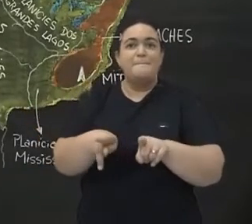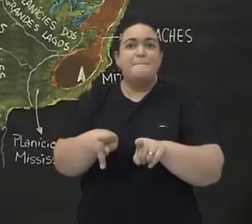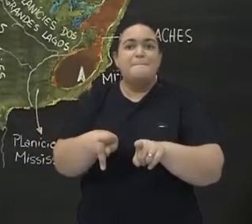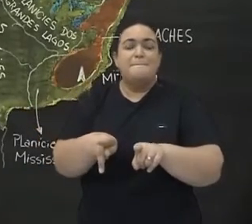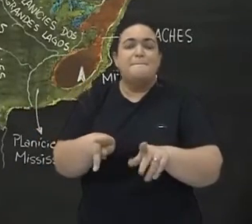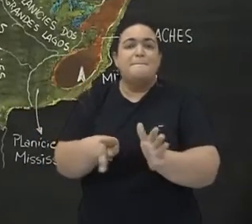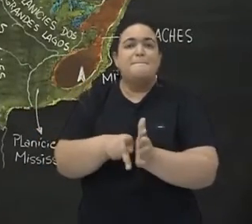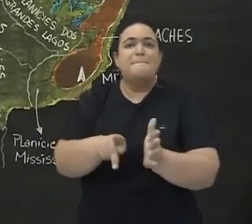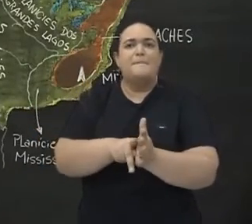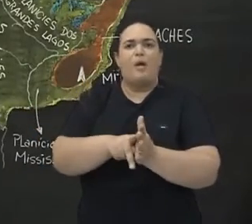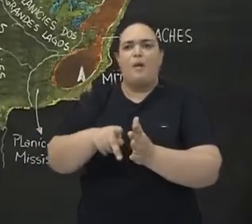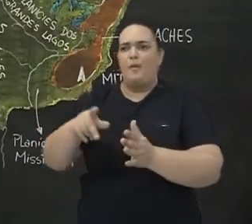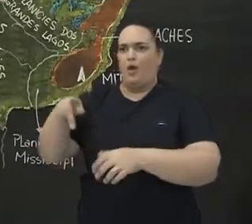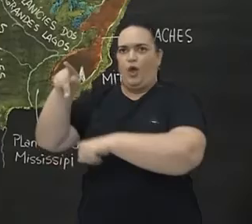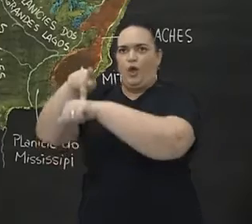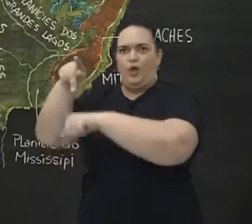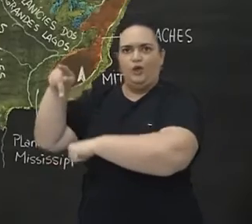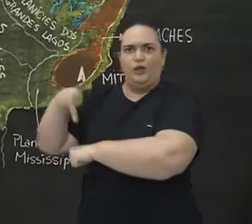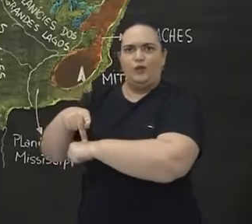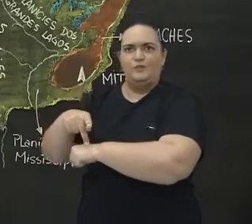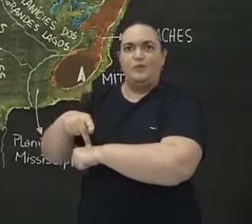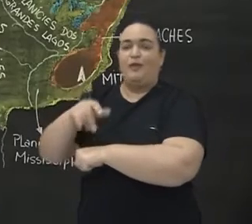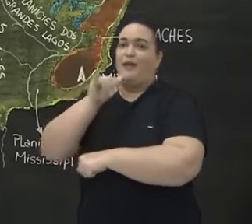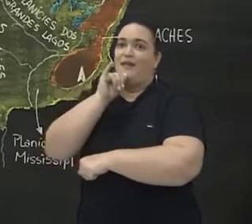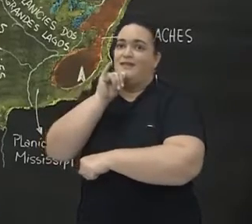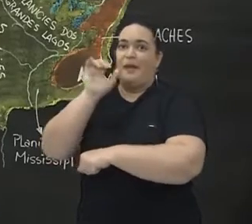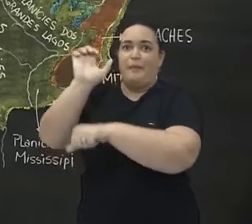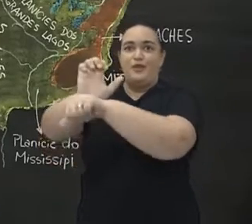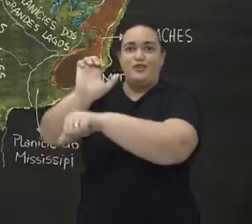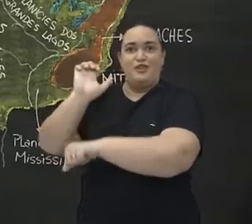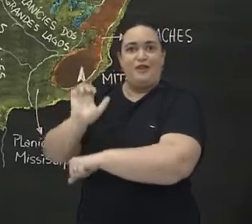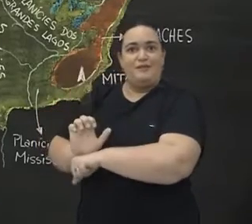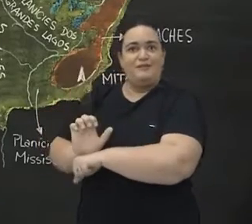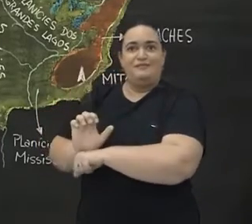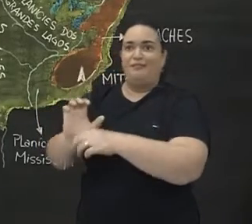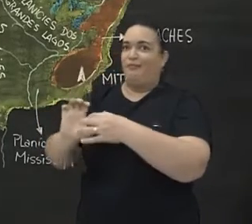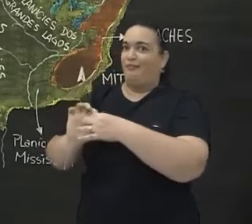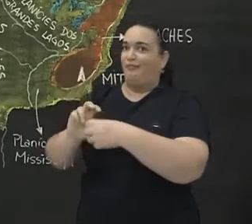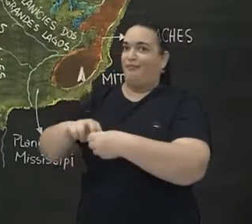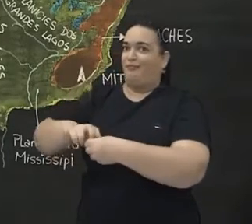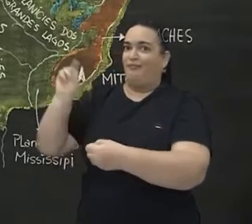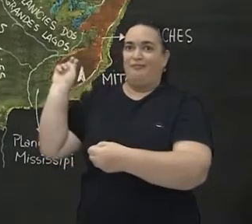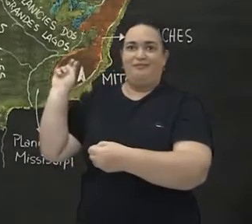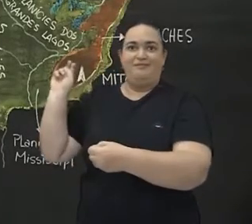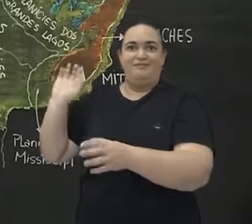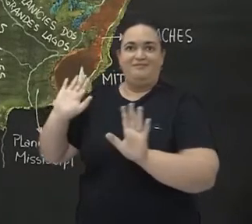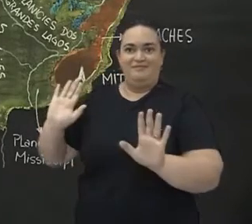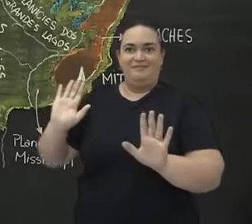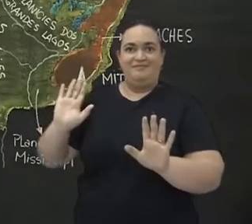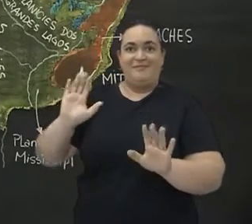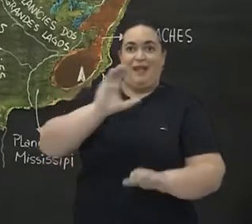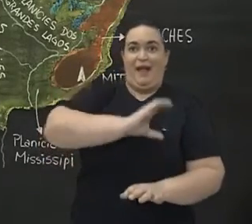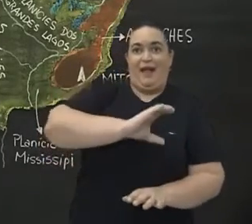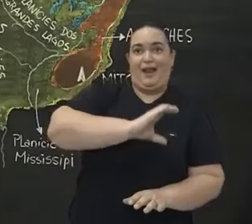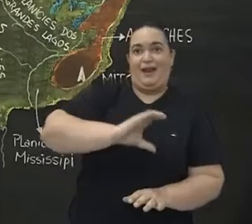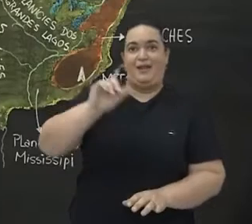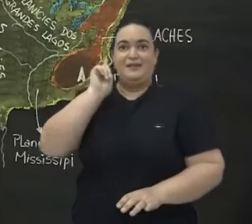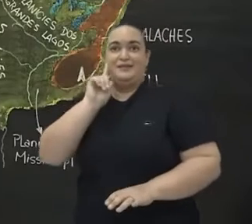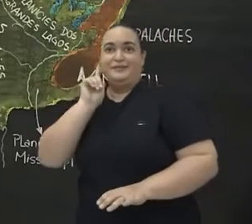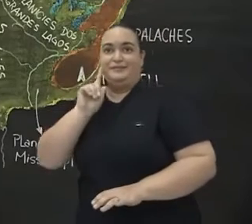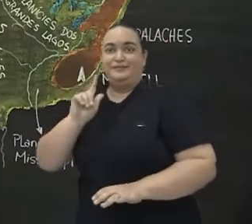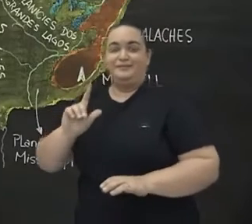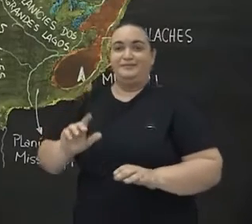político-administrativa. Dois países, dois estados independentes, Estados Unidos e Canadá. Mas afinal, como é que está organizada